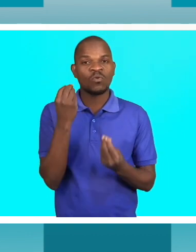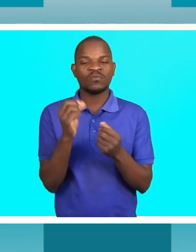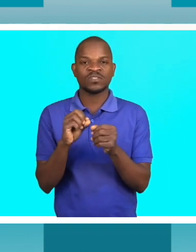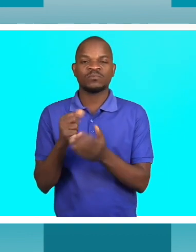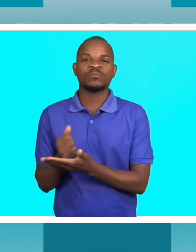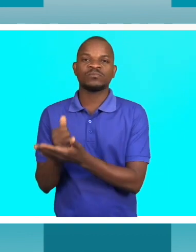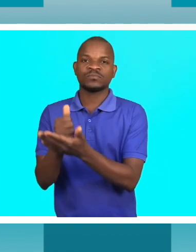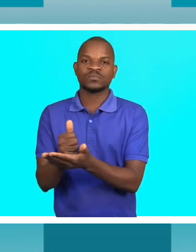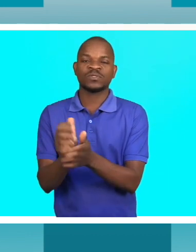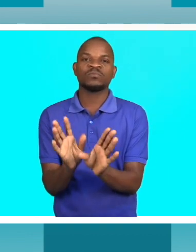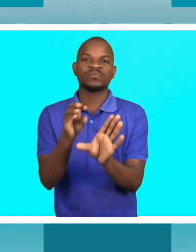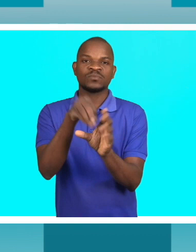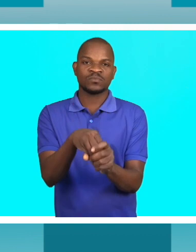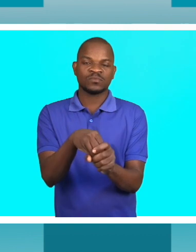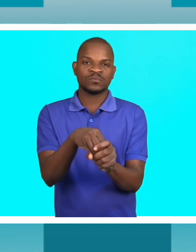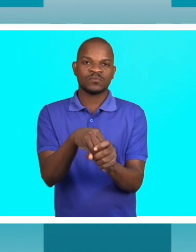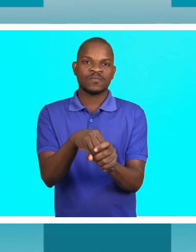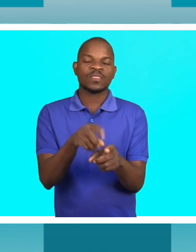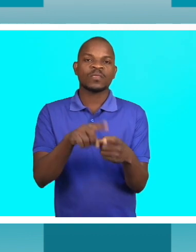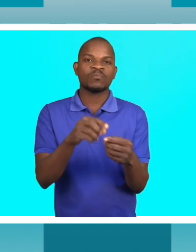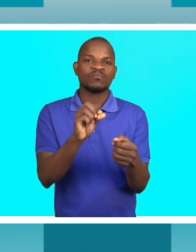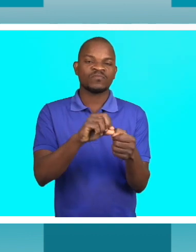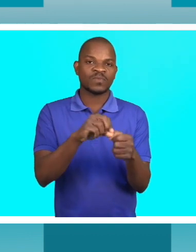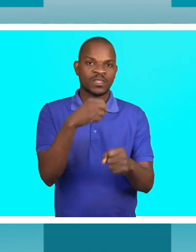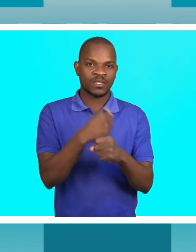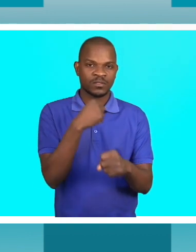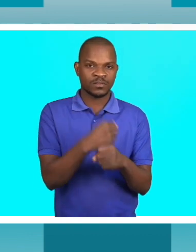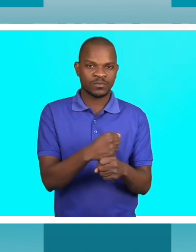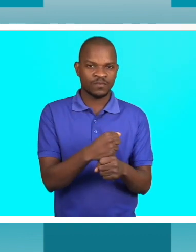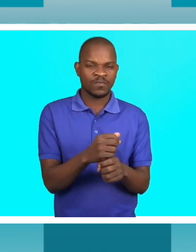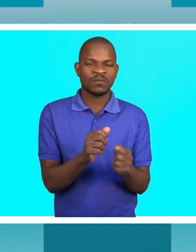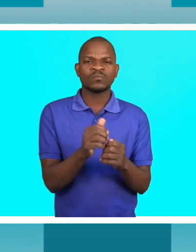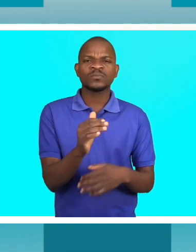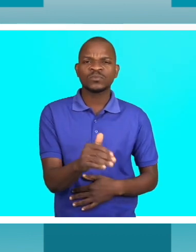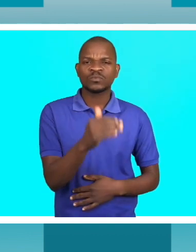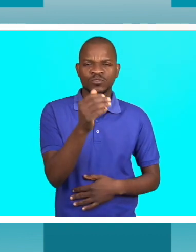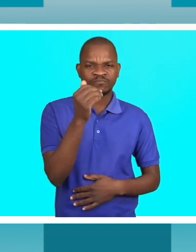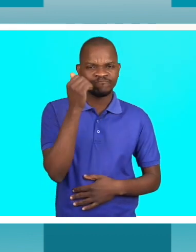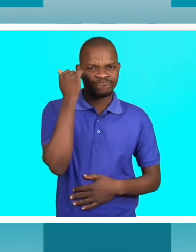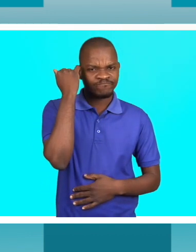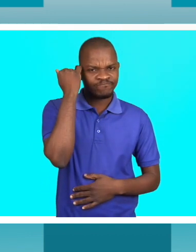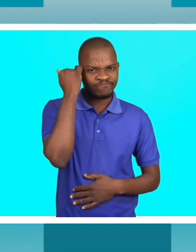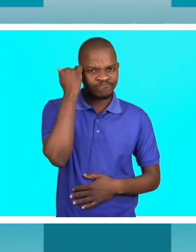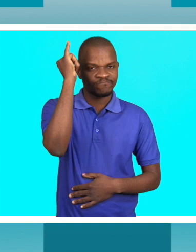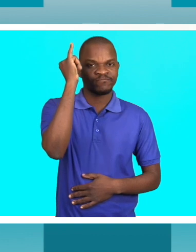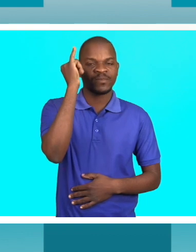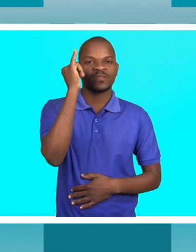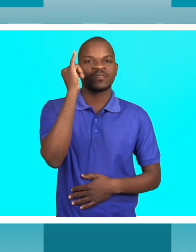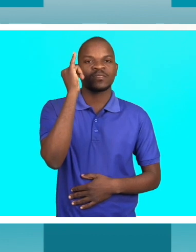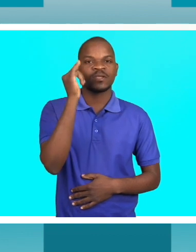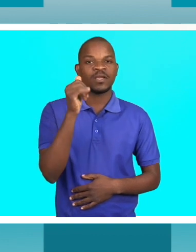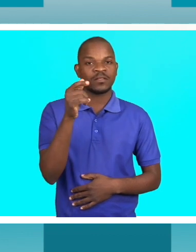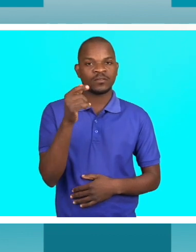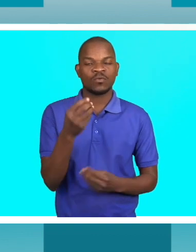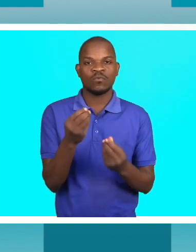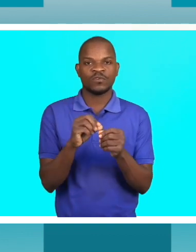não tínhamos um enquadramento que depois pudéssemos encaixá-los a nível de trabalho. E foi daí que nasceu o